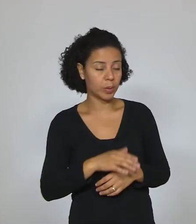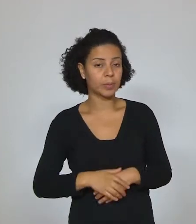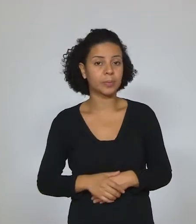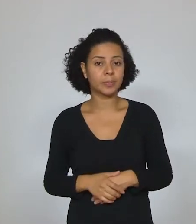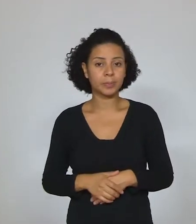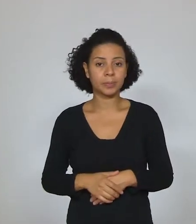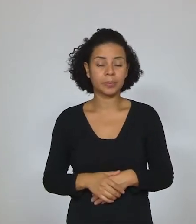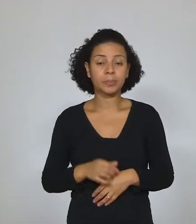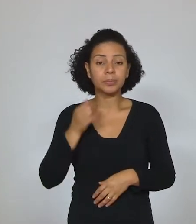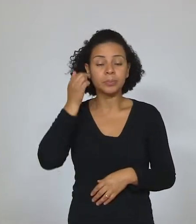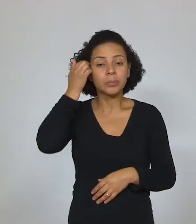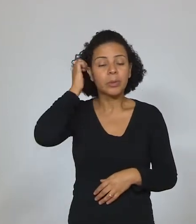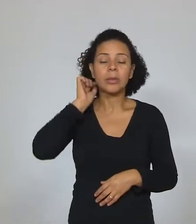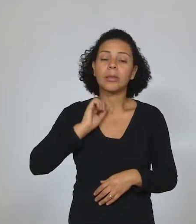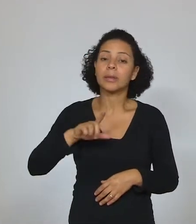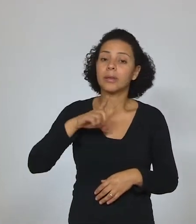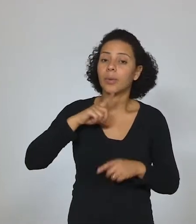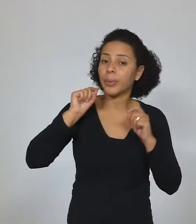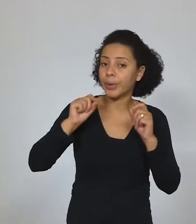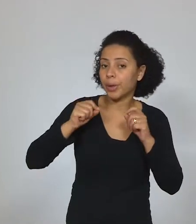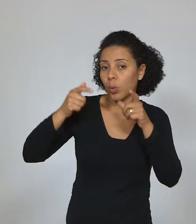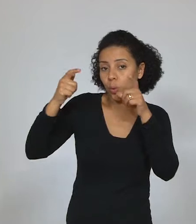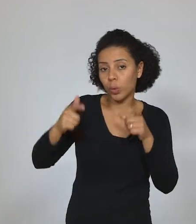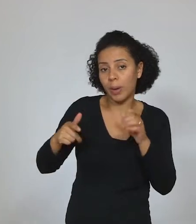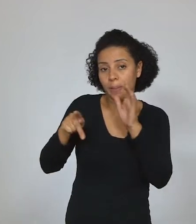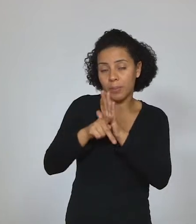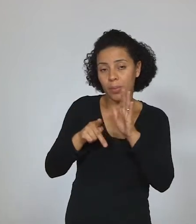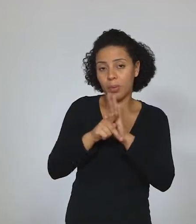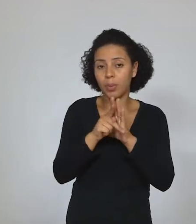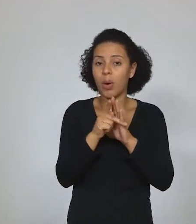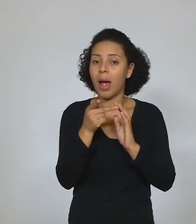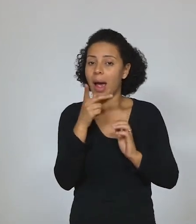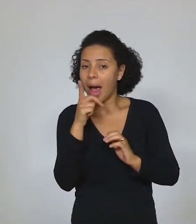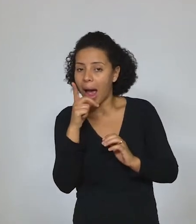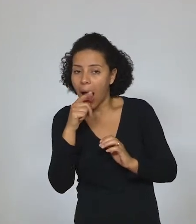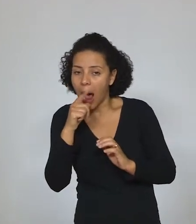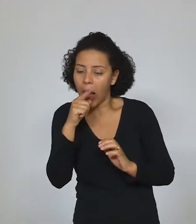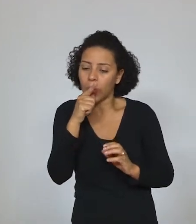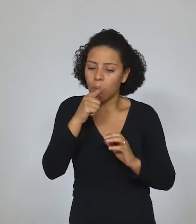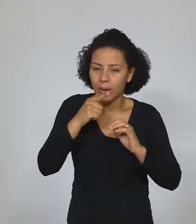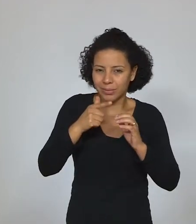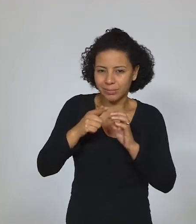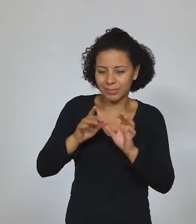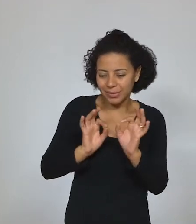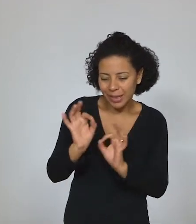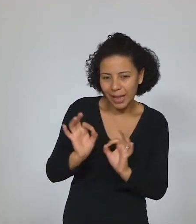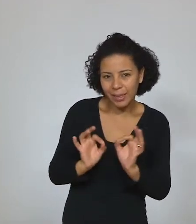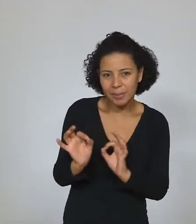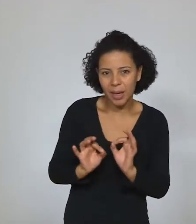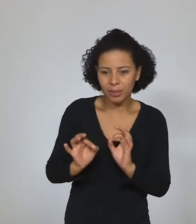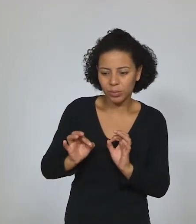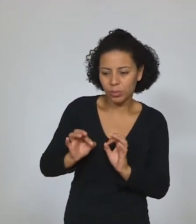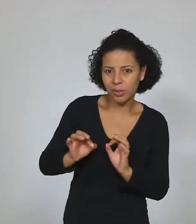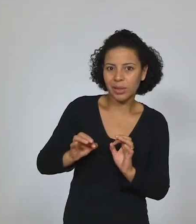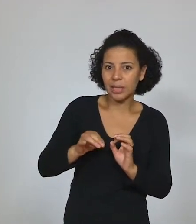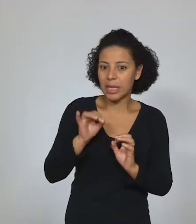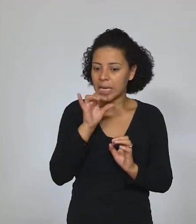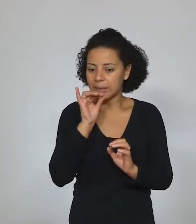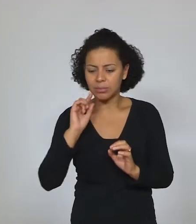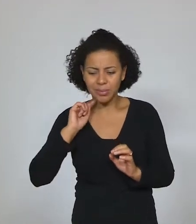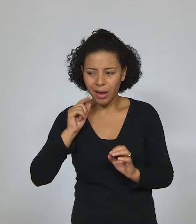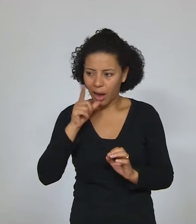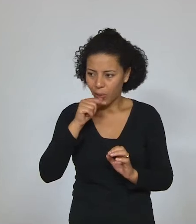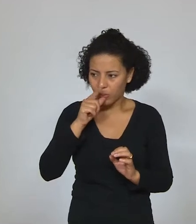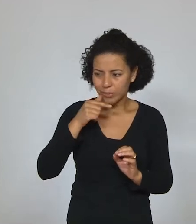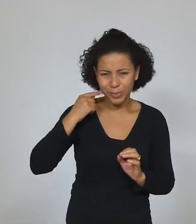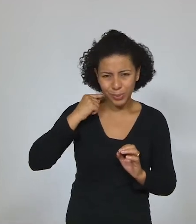água, a gente separa as impurezas para obter a água potável que a gente bebe. Aquela latinha de